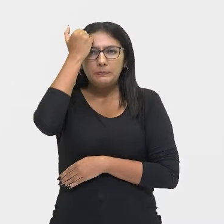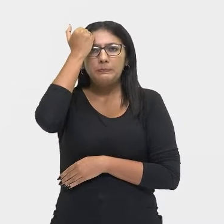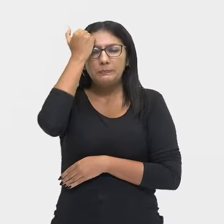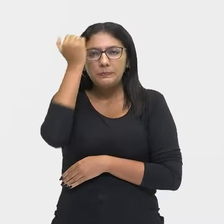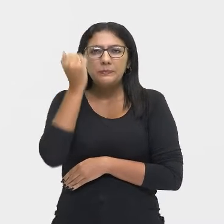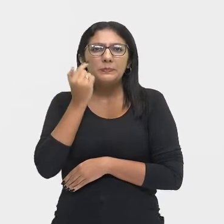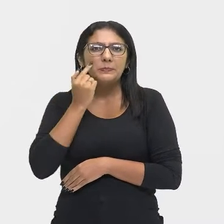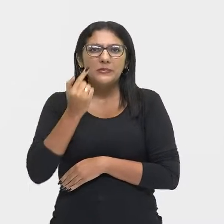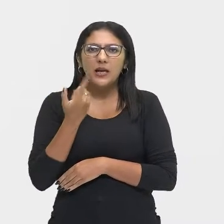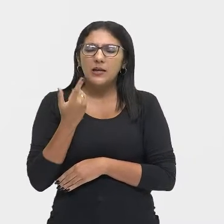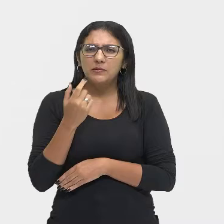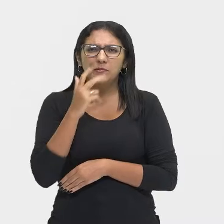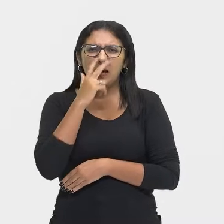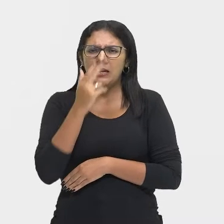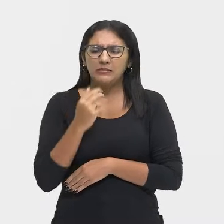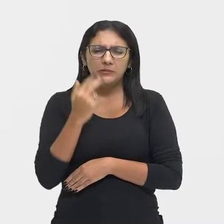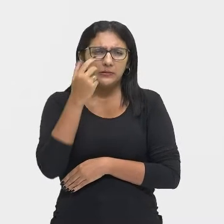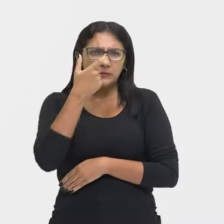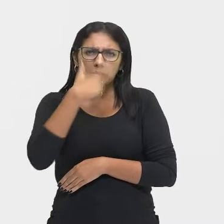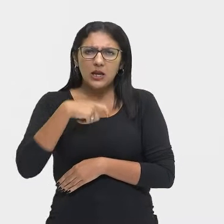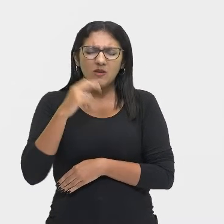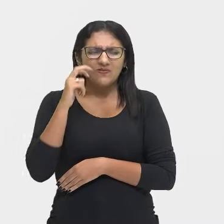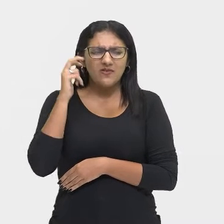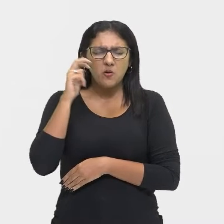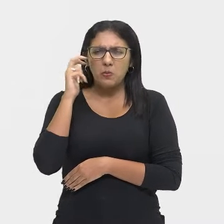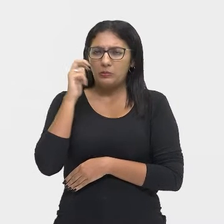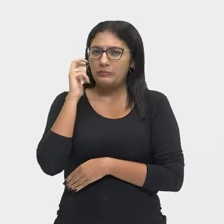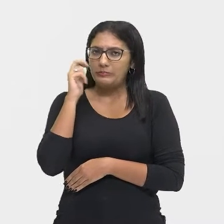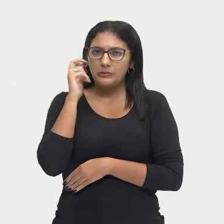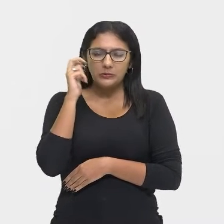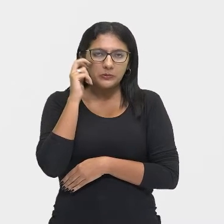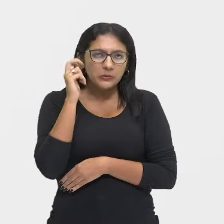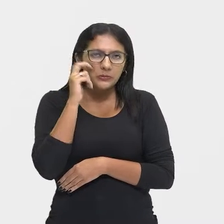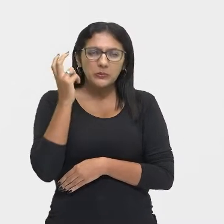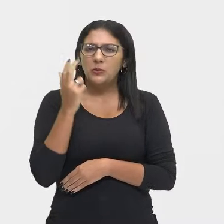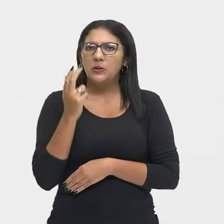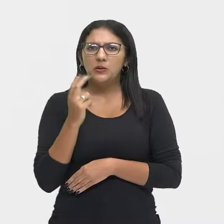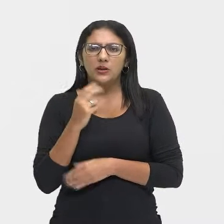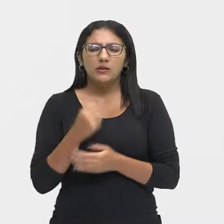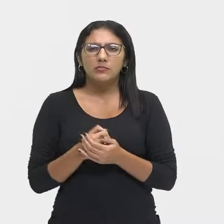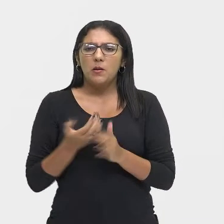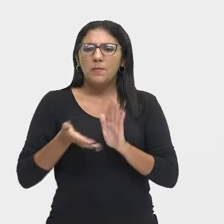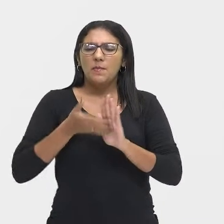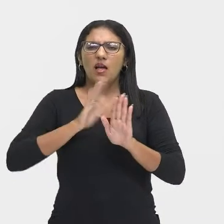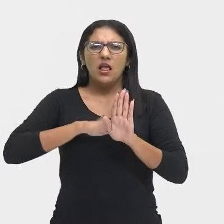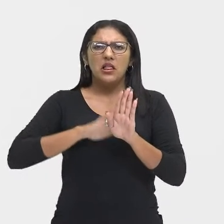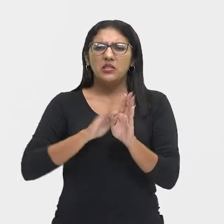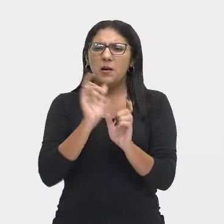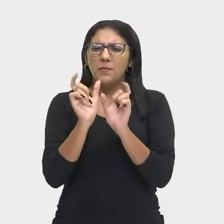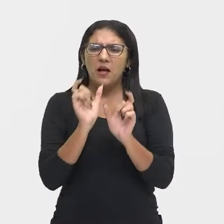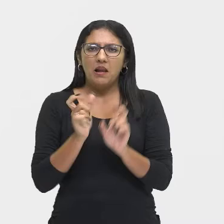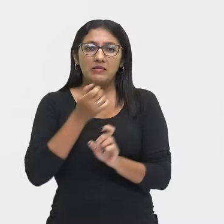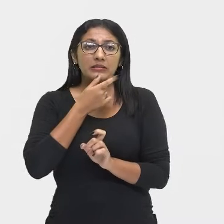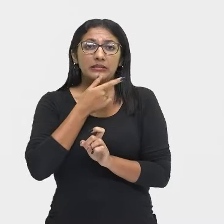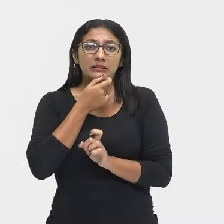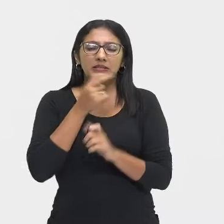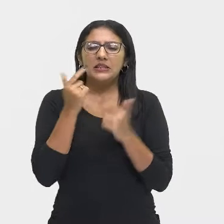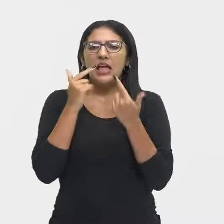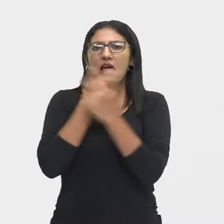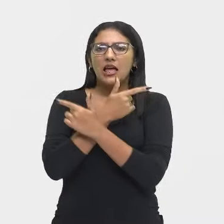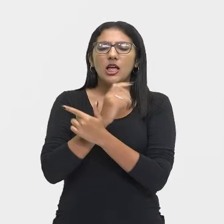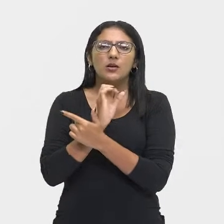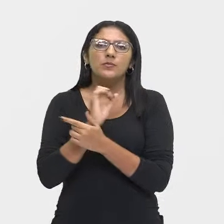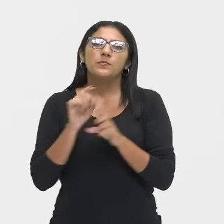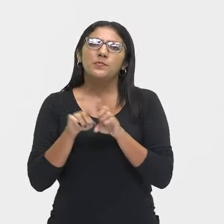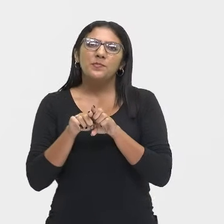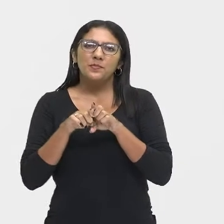ele se passe por ridículo, fazendo alusões a coisas que pode parecer engraçado para quem está trolando,